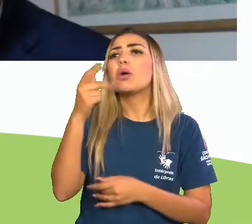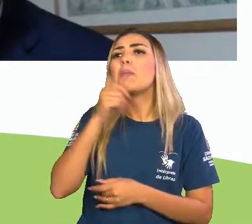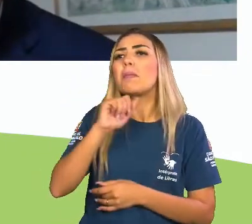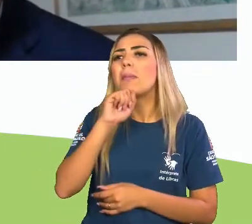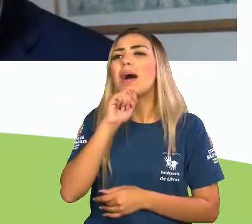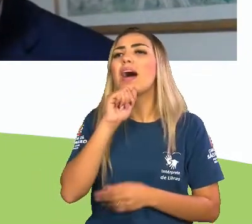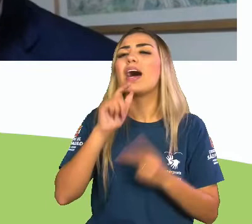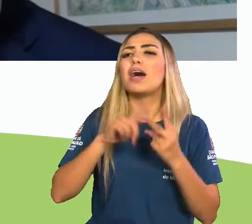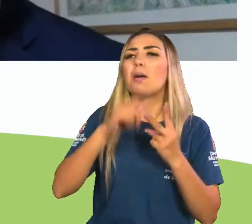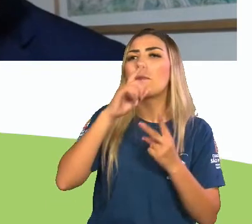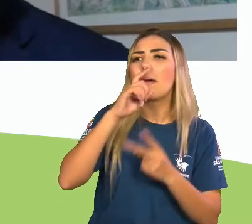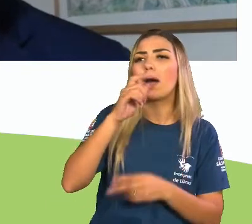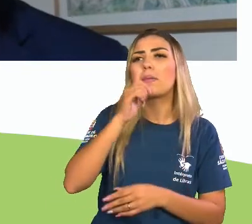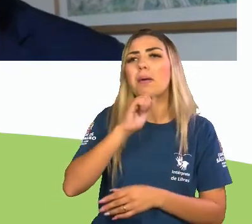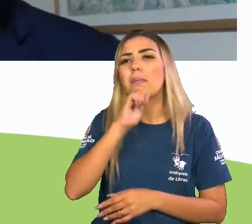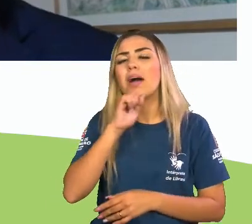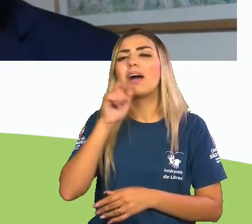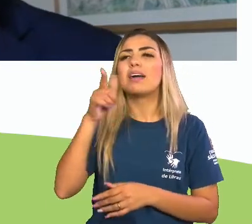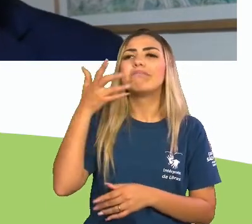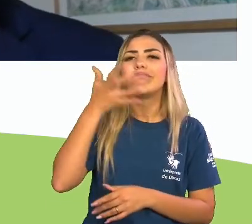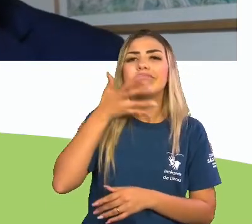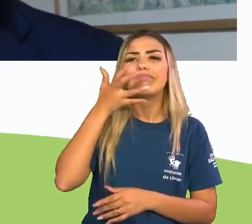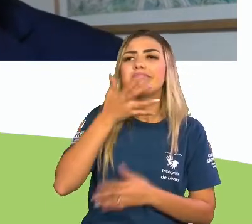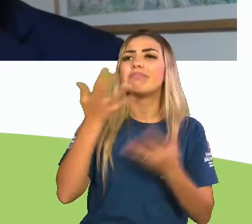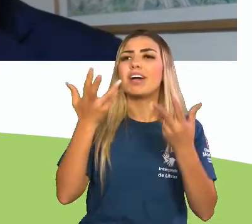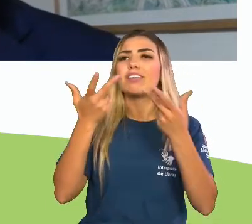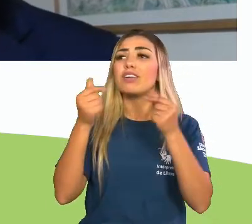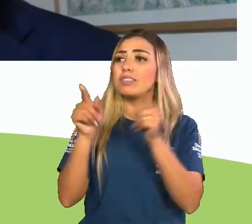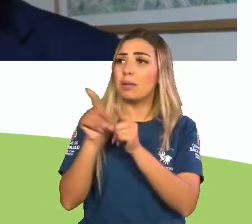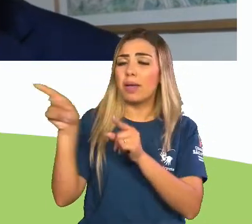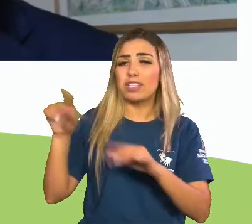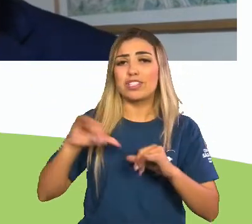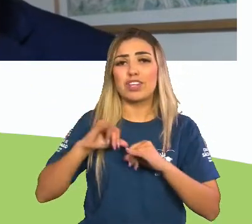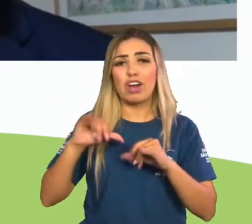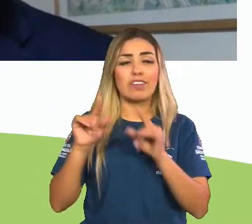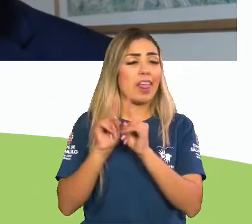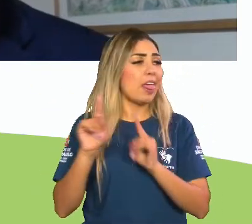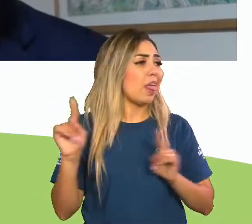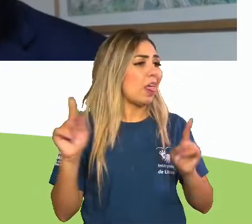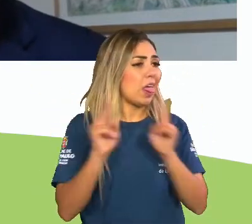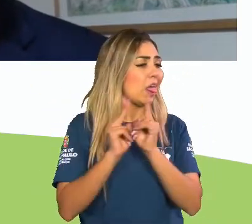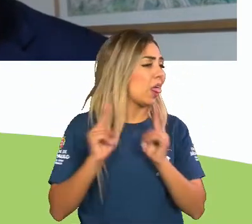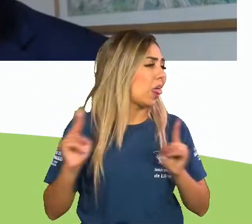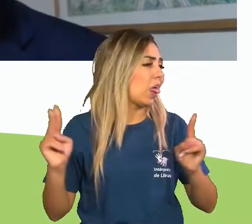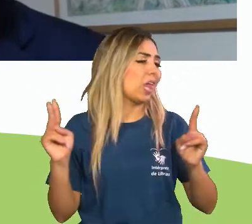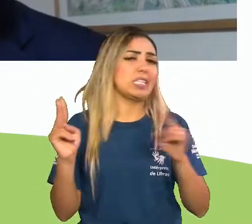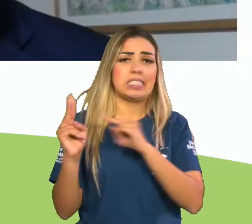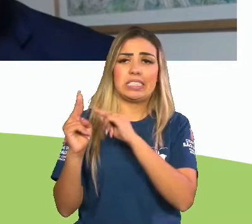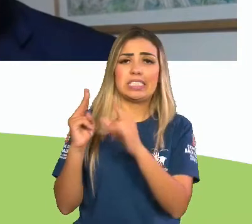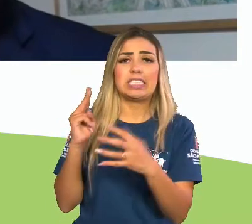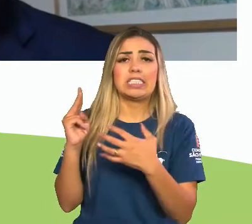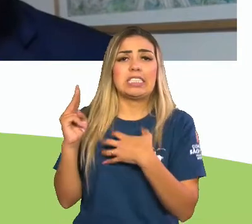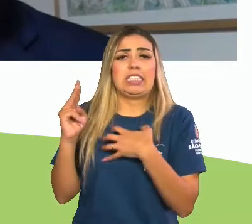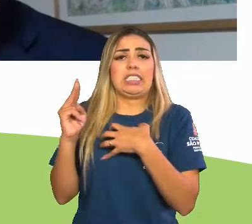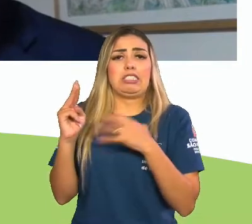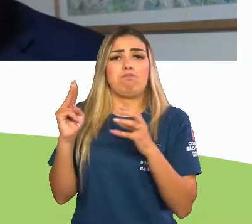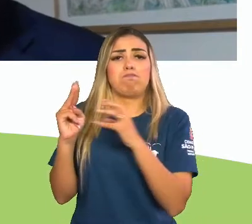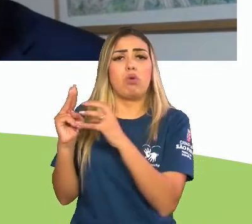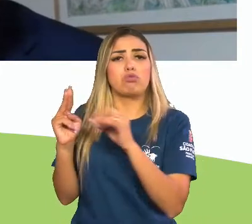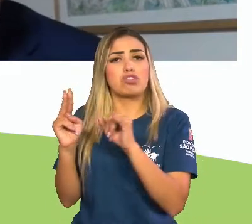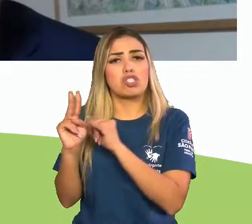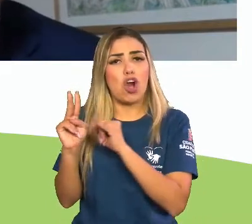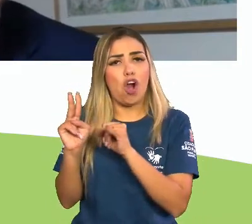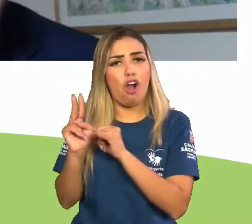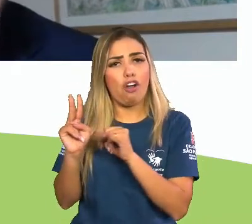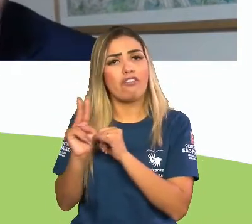Luiz, seus pais. Eles estão sofrendo também com essa sua distância, com essa sua ausência, não estão? Ao longo desses dois anos aí, quase,